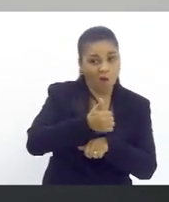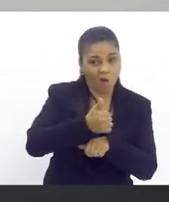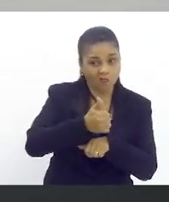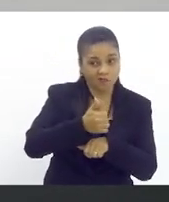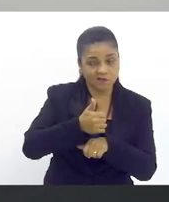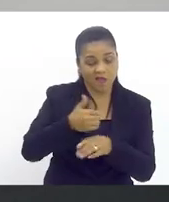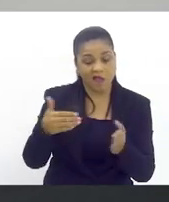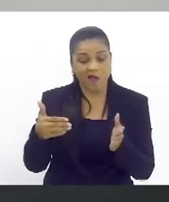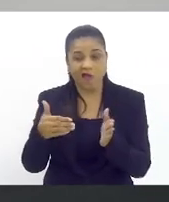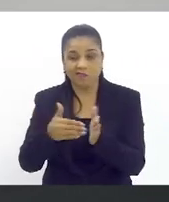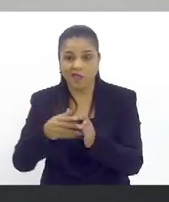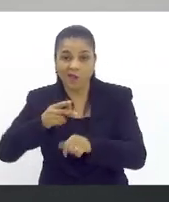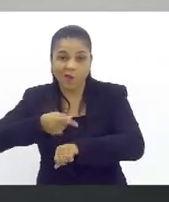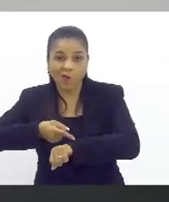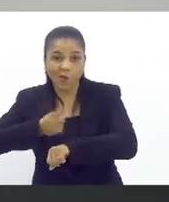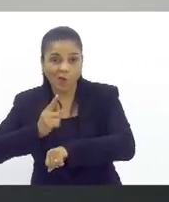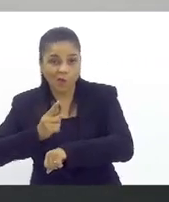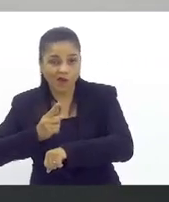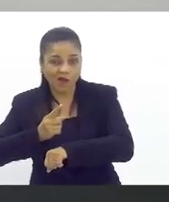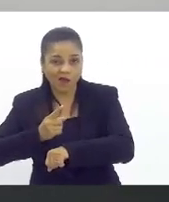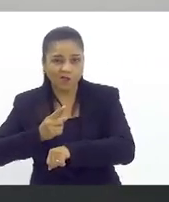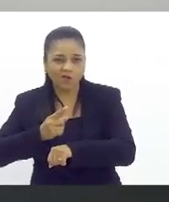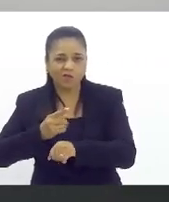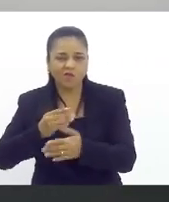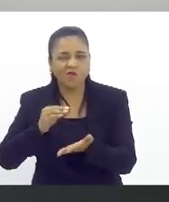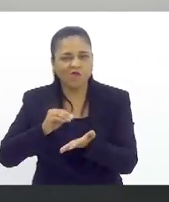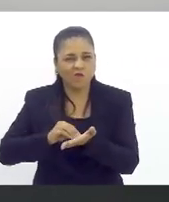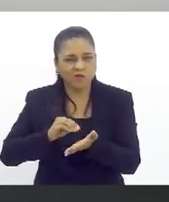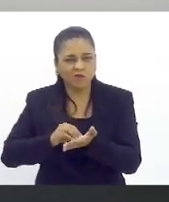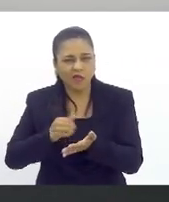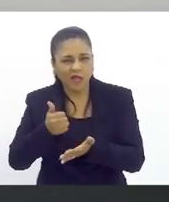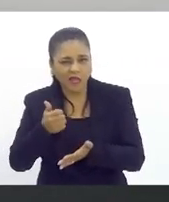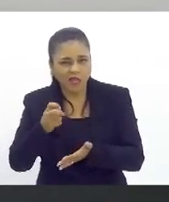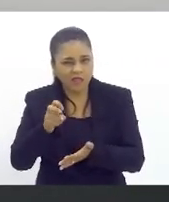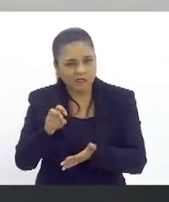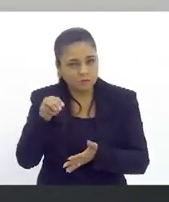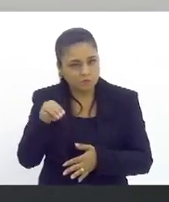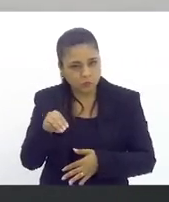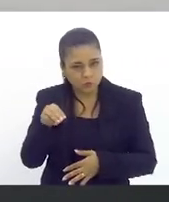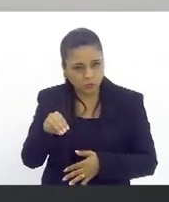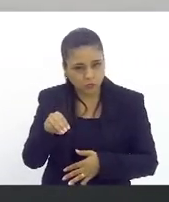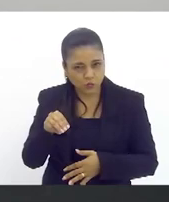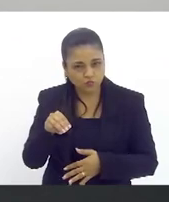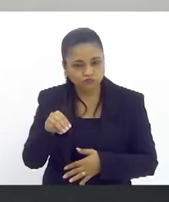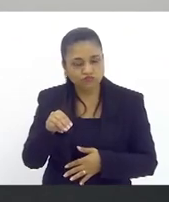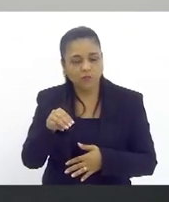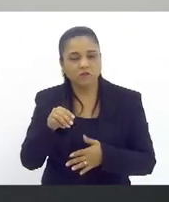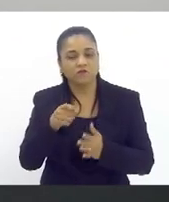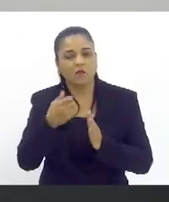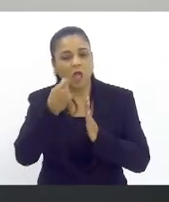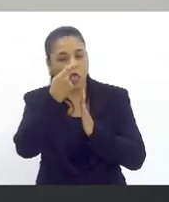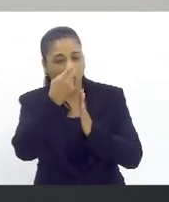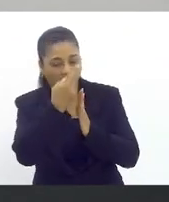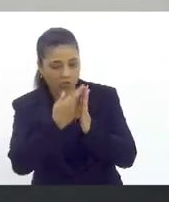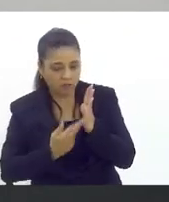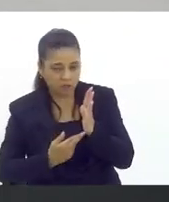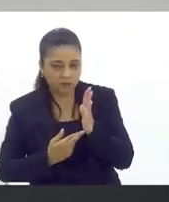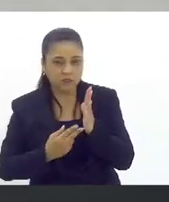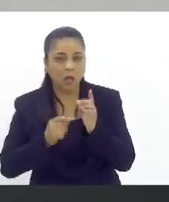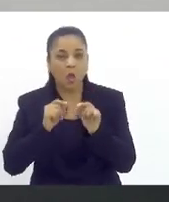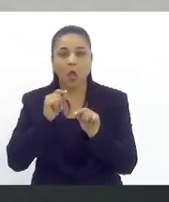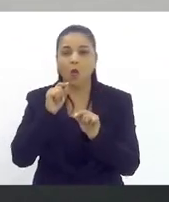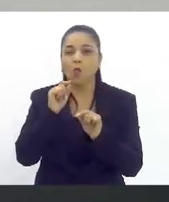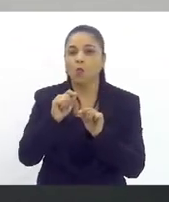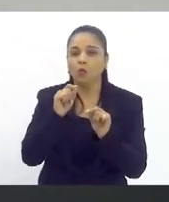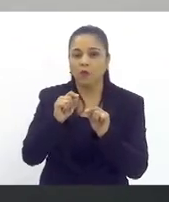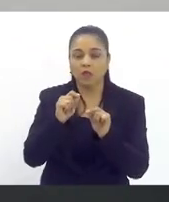quando chegar 15 para uma a gente começa a ver resoluções deveres de casa porque